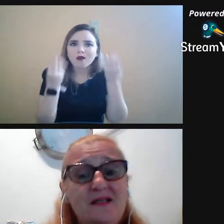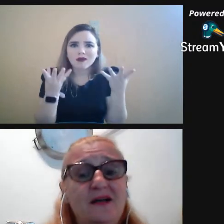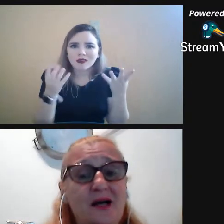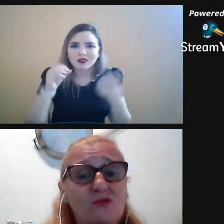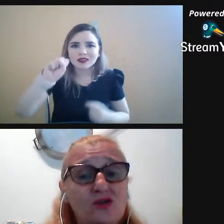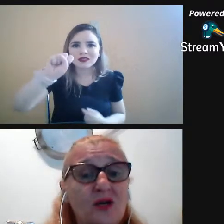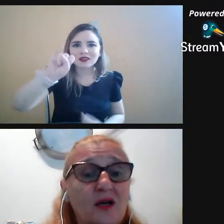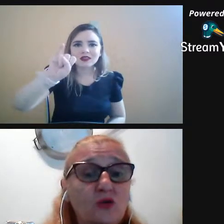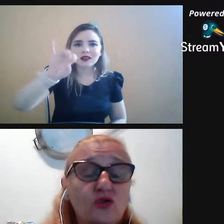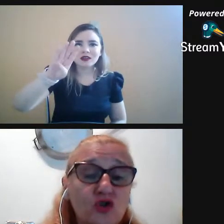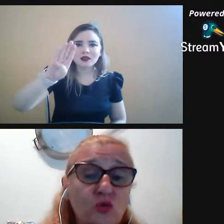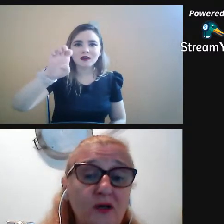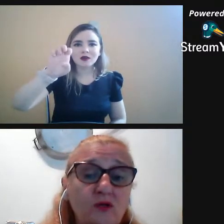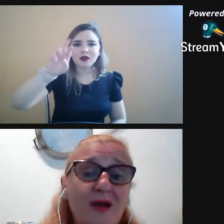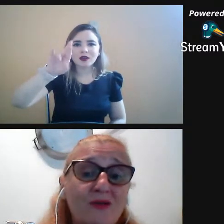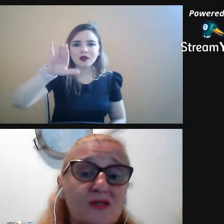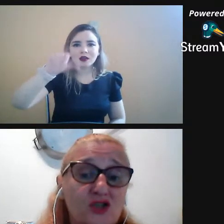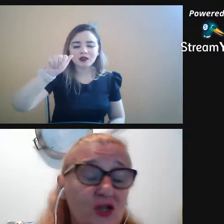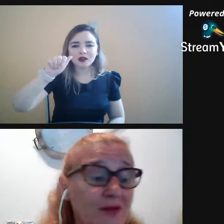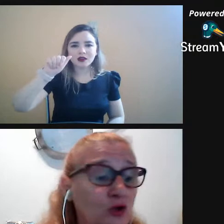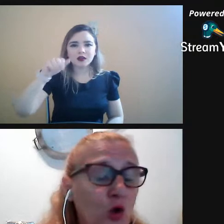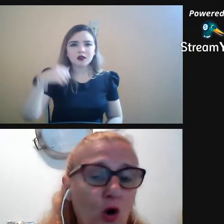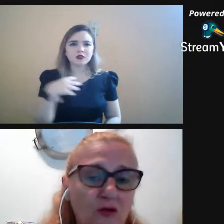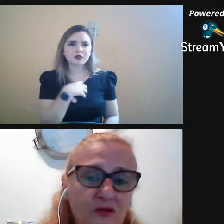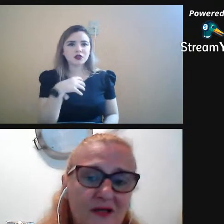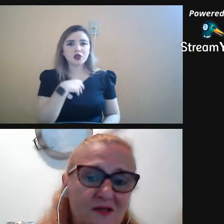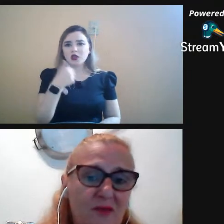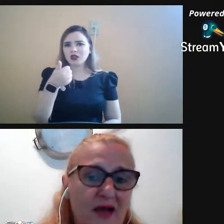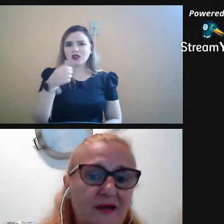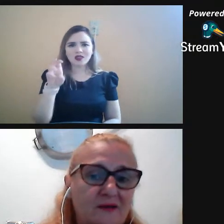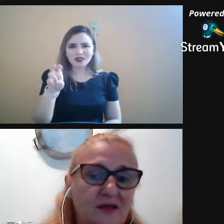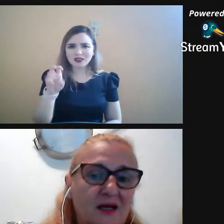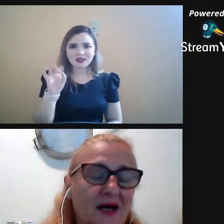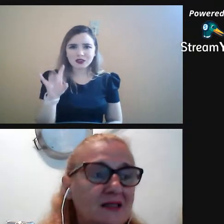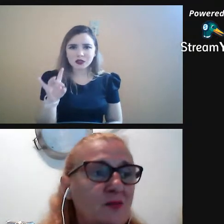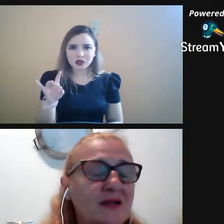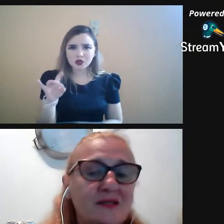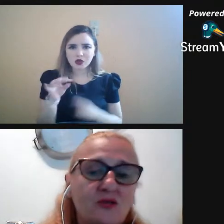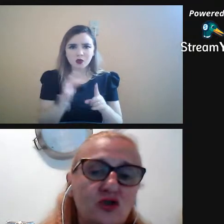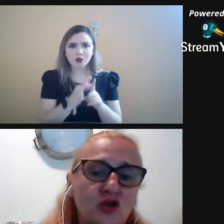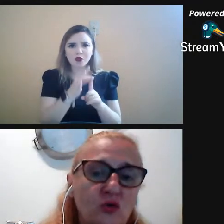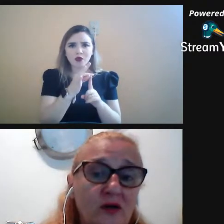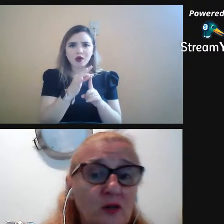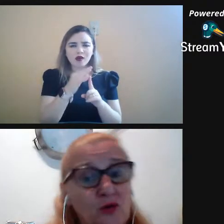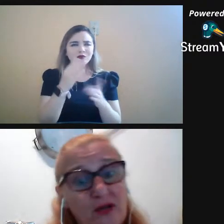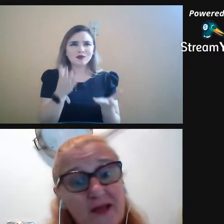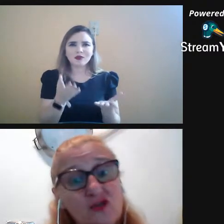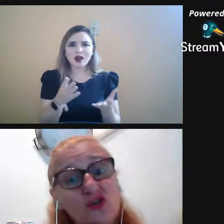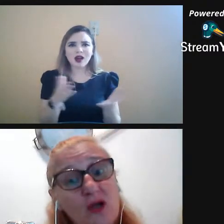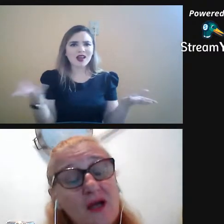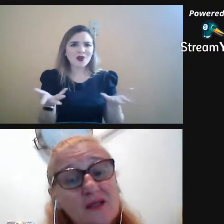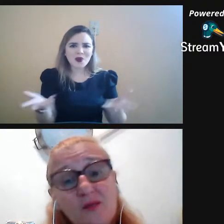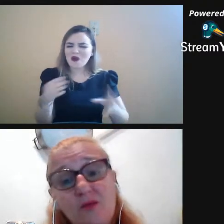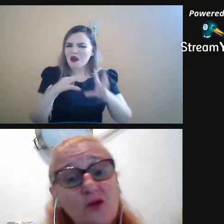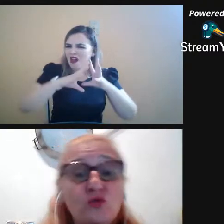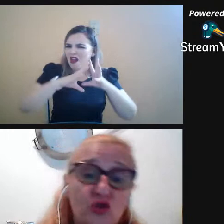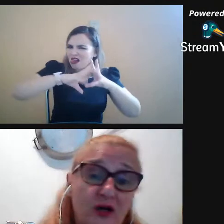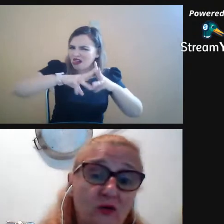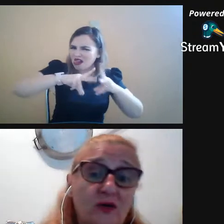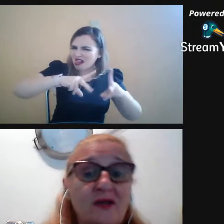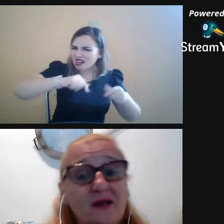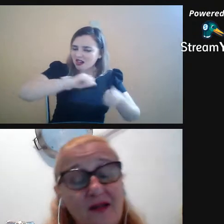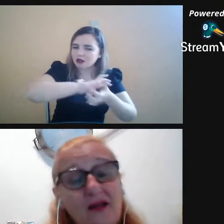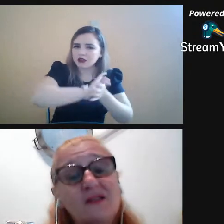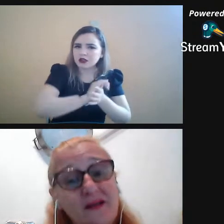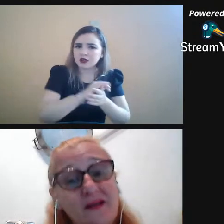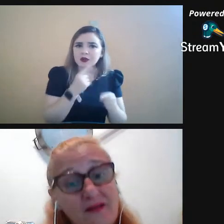até 15 graus. Eu estou destruindo o ecossistema todo da Sibéria. A Sibéria está sendo destruída porque está simplesmente o